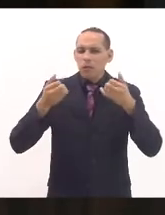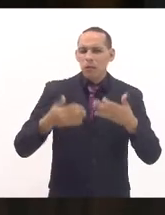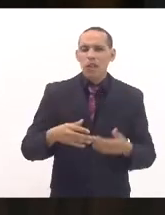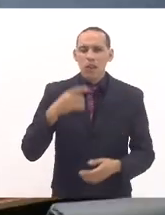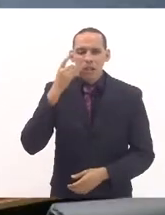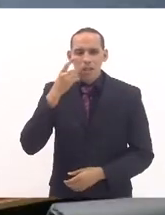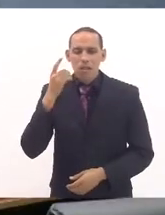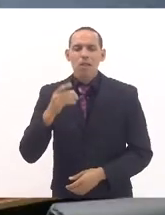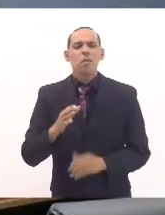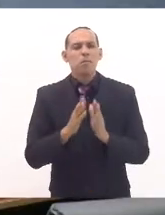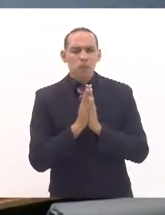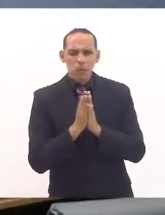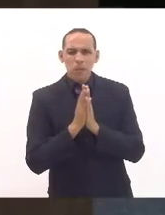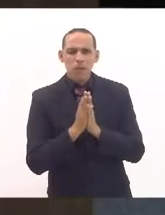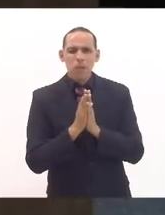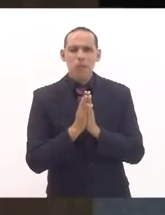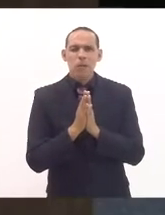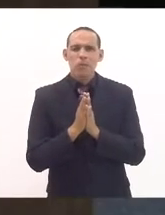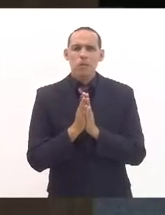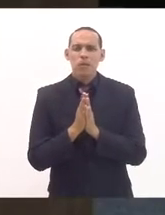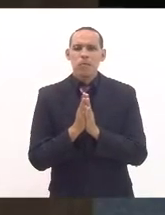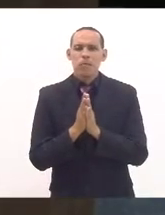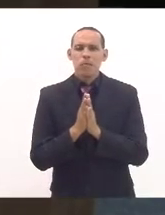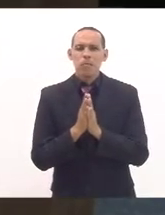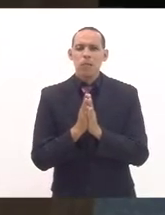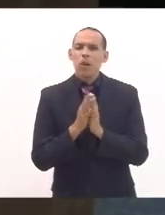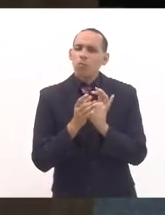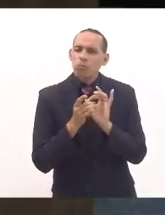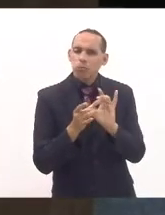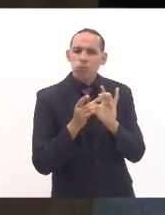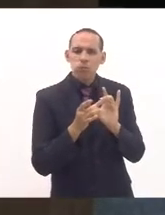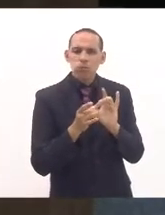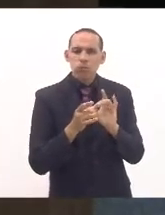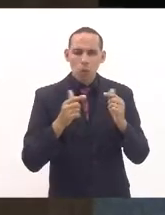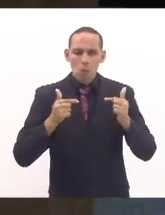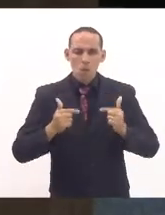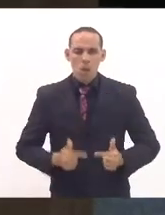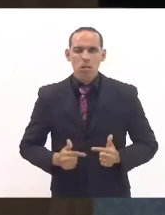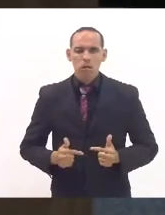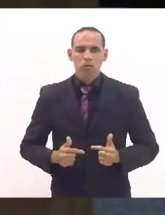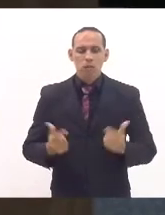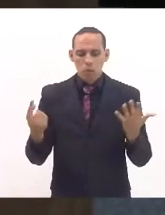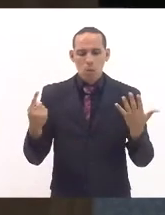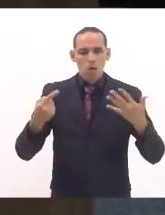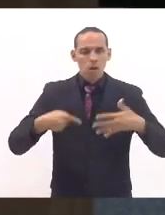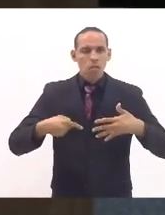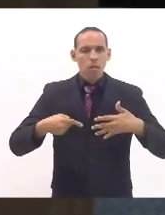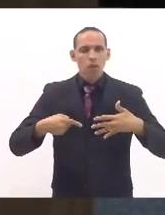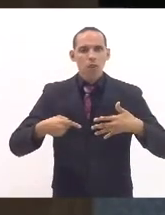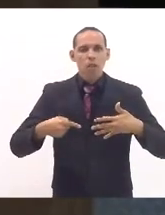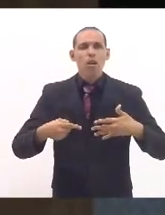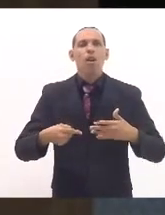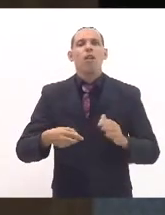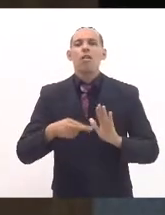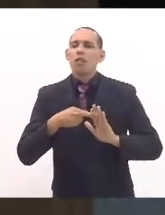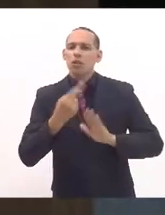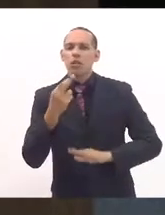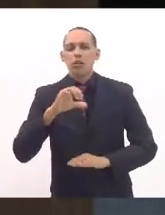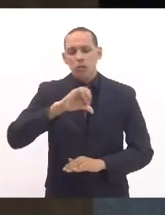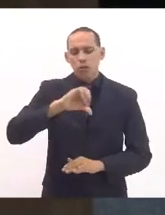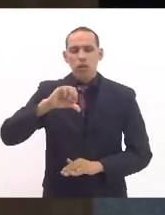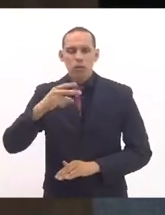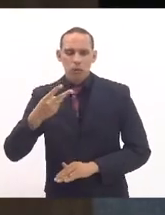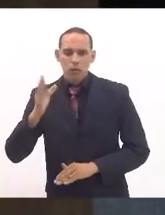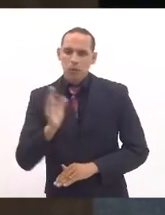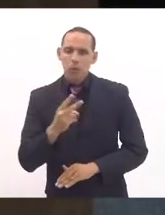deputada. A senhora, por favor, pode consignar a abstenção da bancada do PSOL no projeto de resolução 992 de